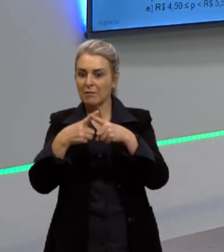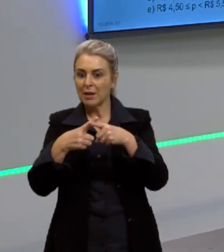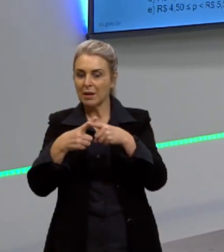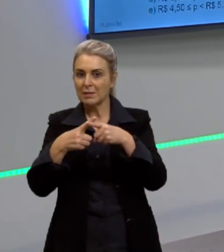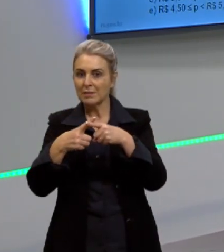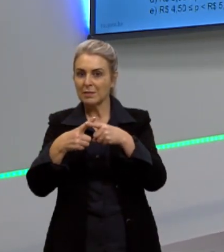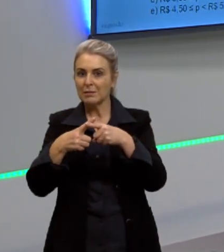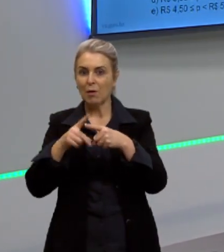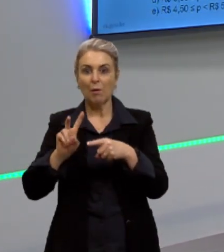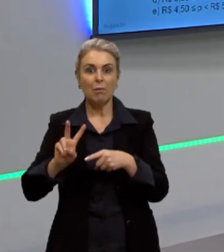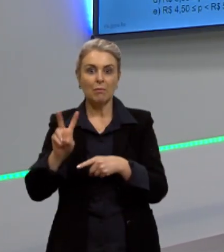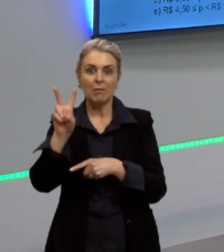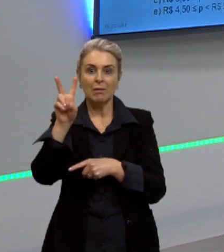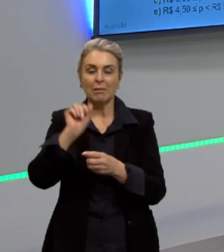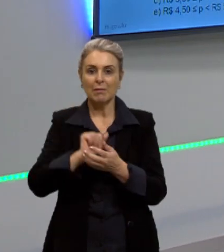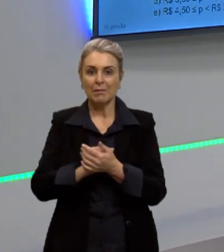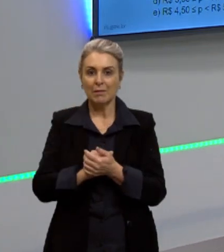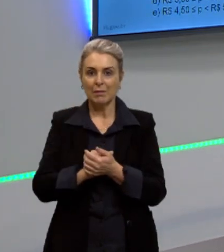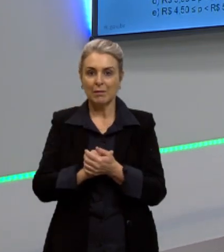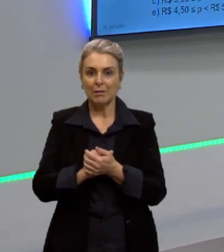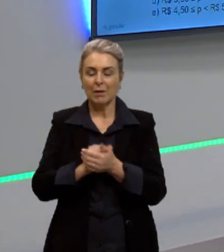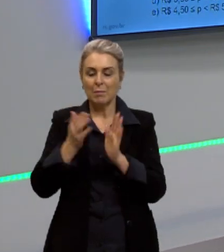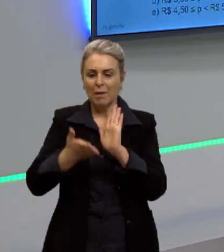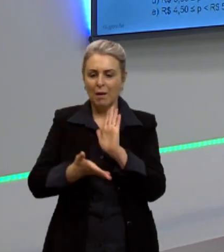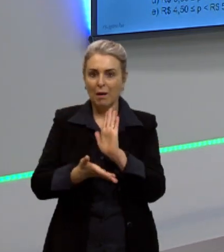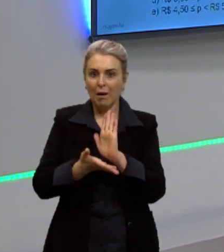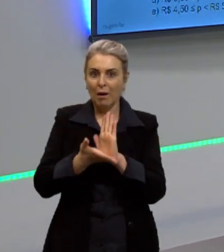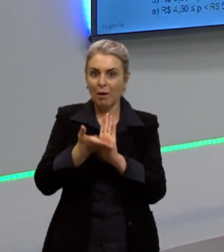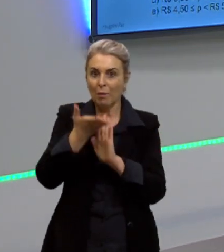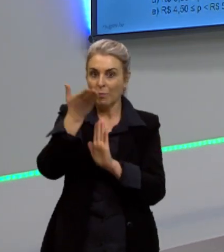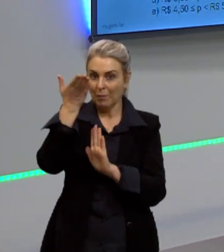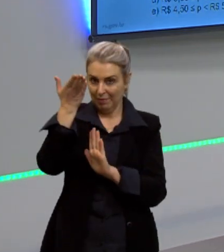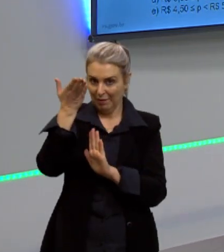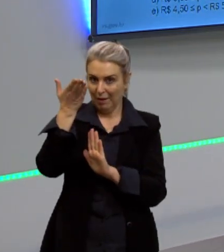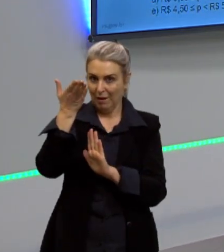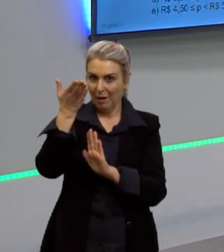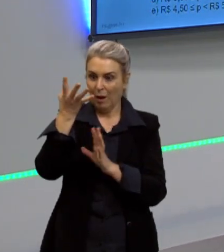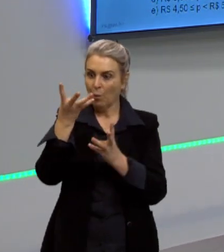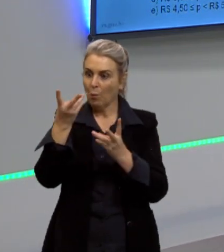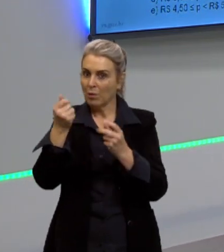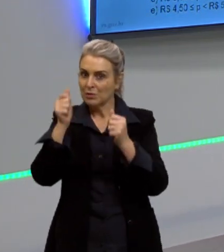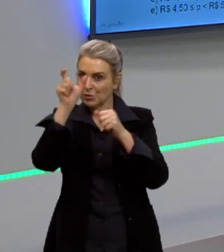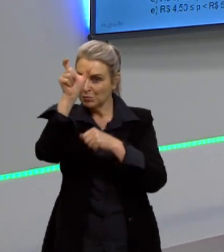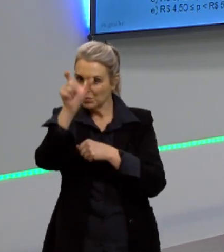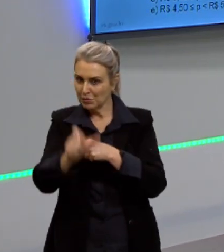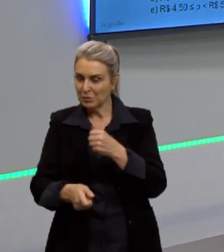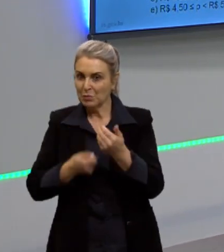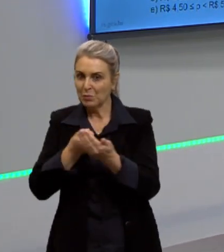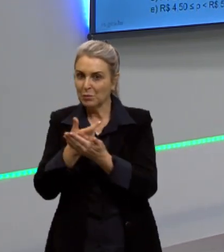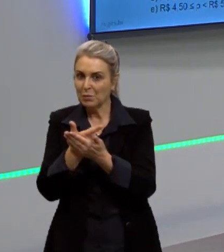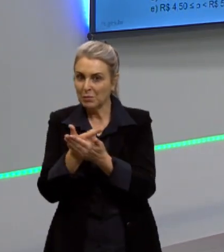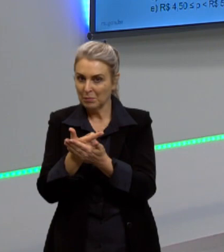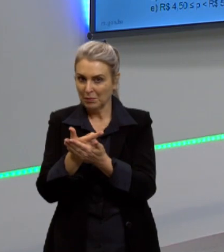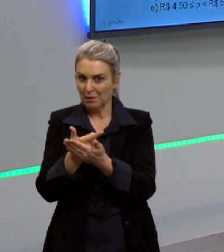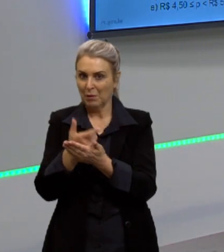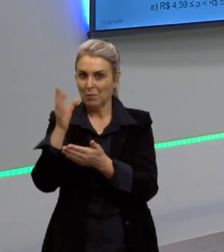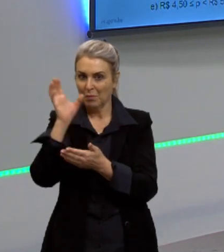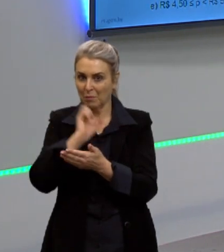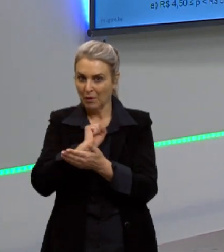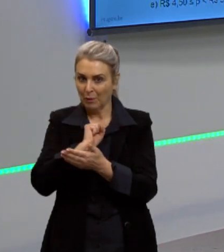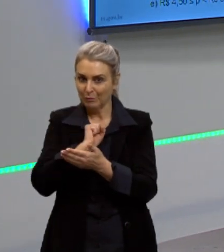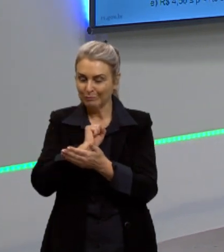certo? A fim de aumentar o fluxo de clientes, o gerente da padaria decidiu fazer